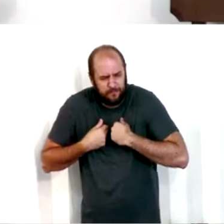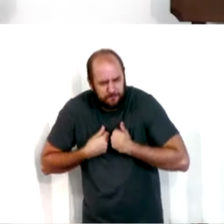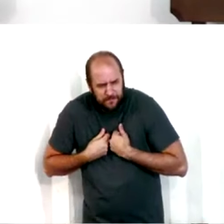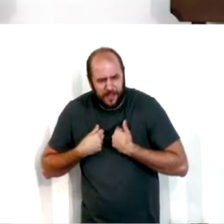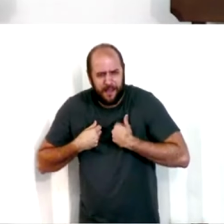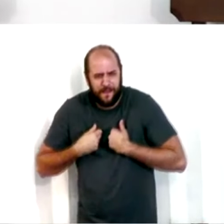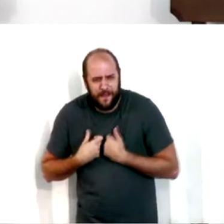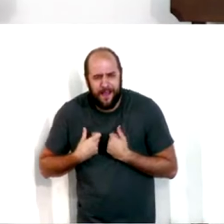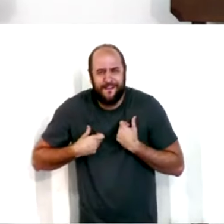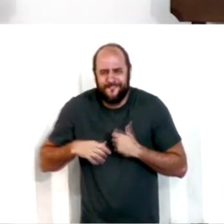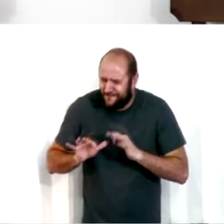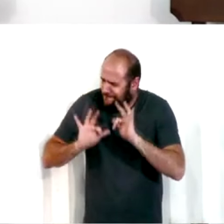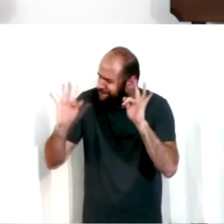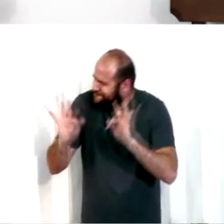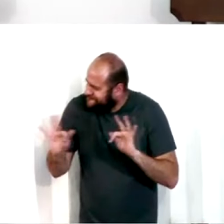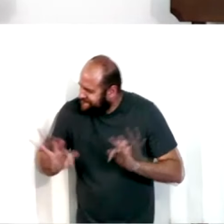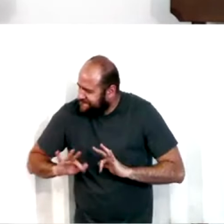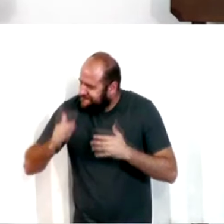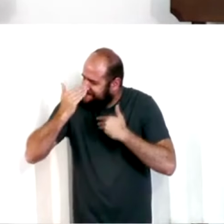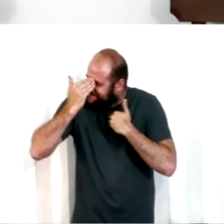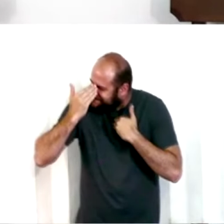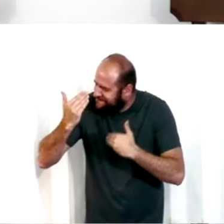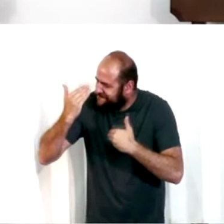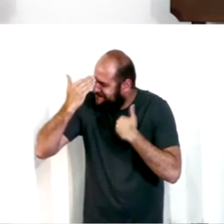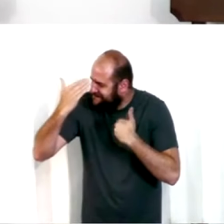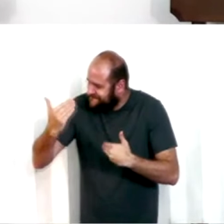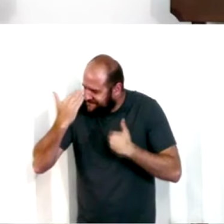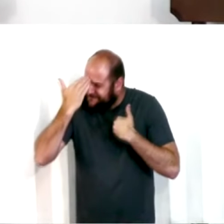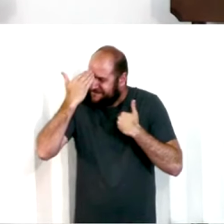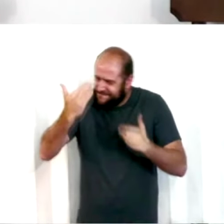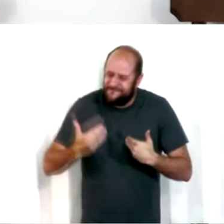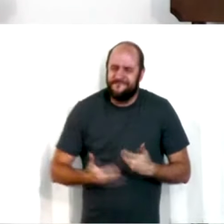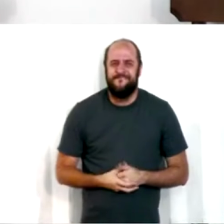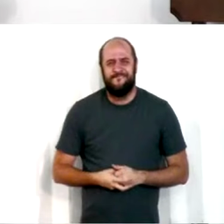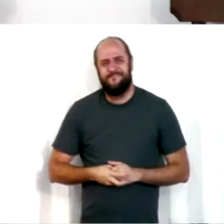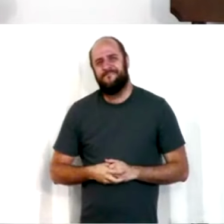transbordante de gratidão e alegria.